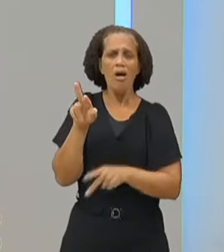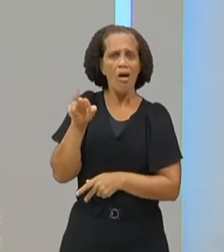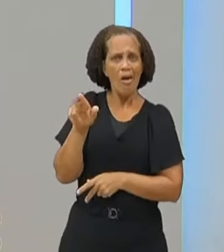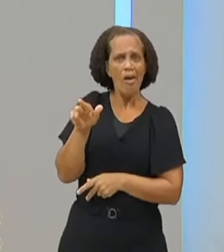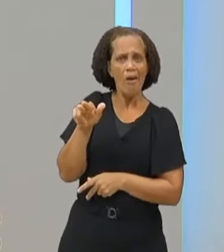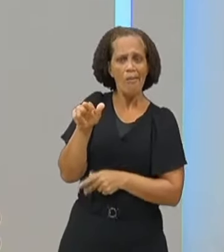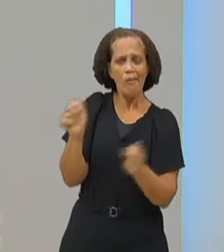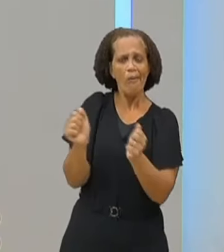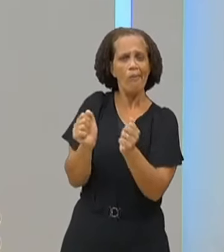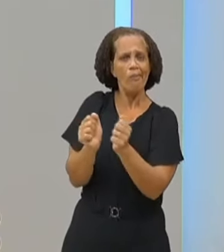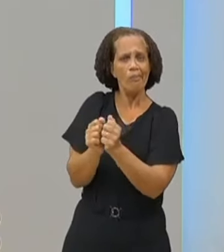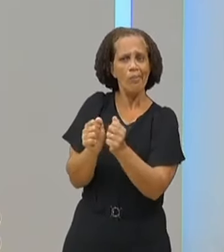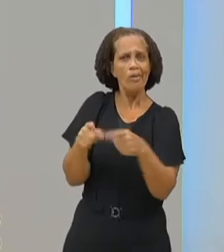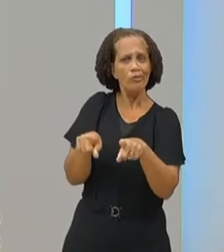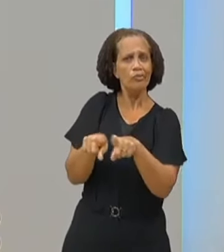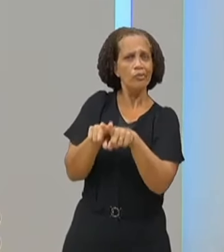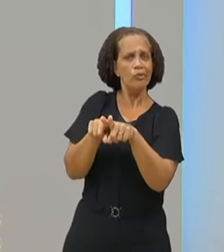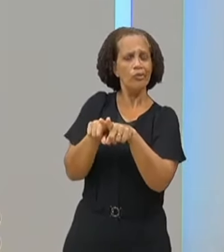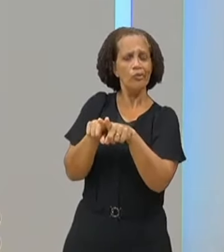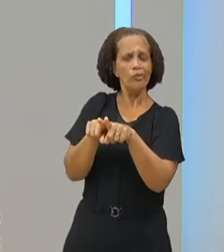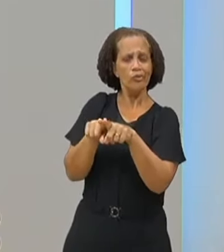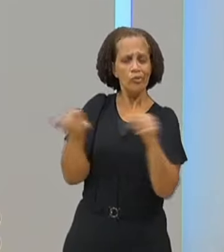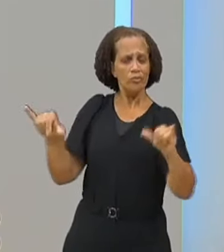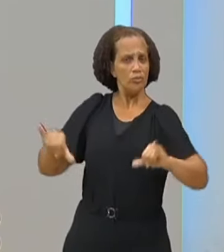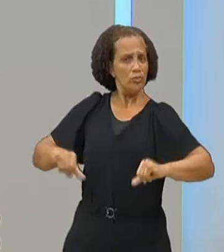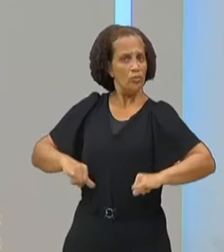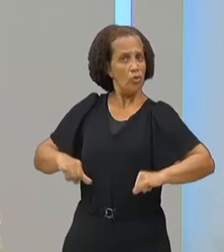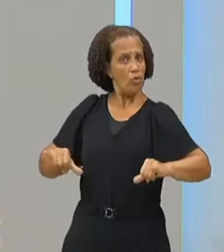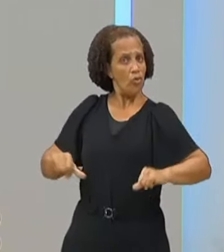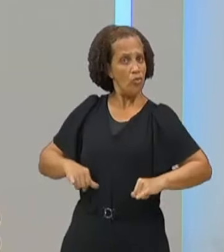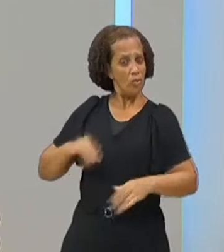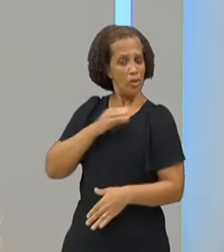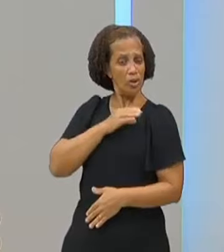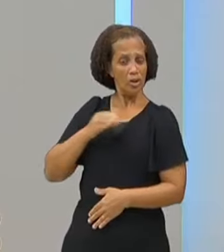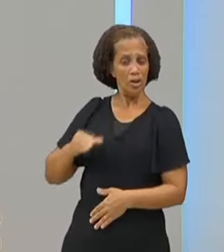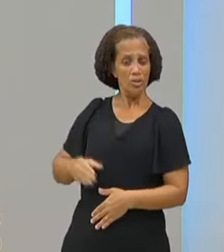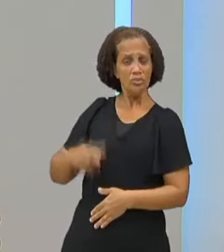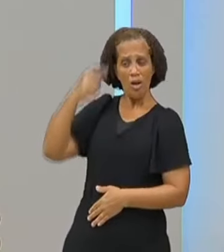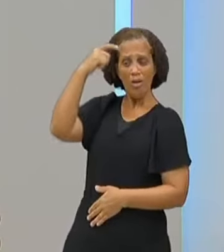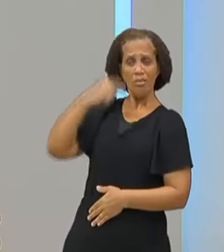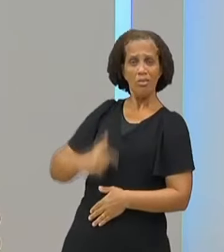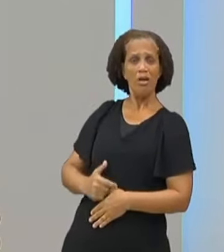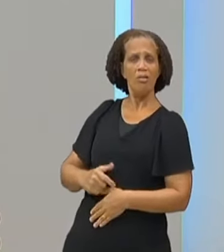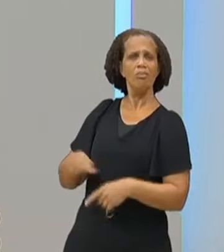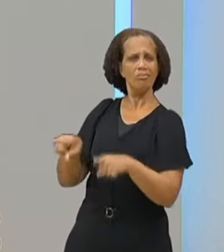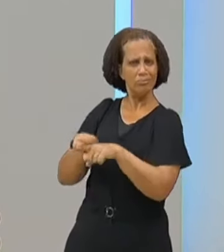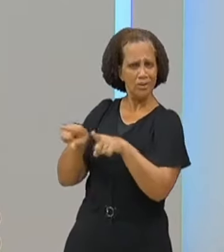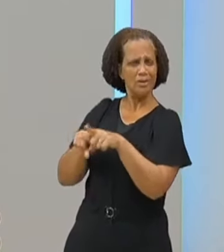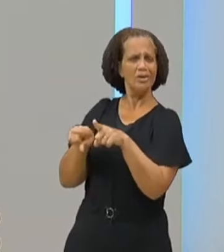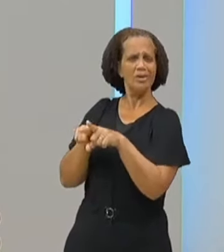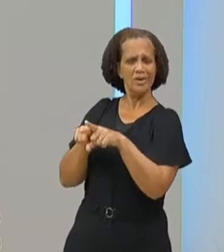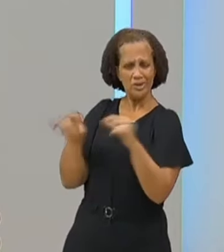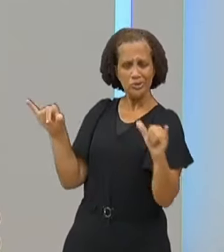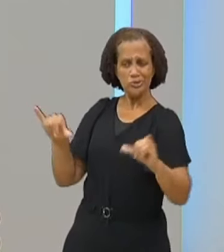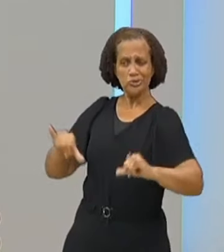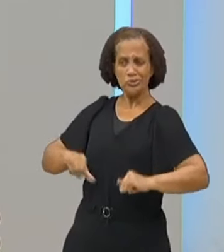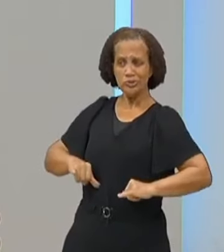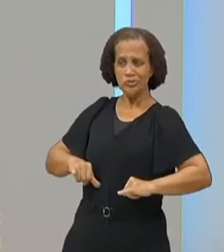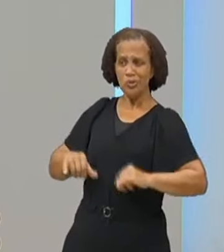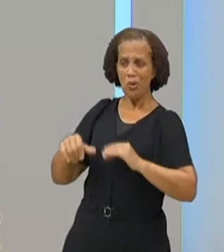nas aflições de Cristo. Eu também, como cristão, padeço o que todo